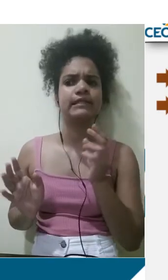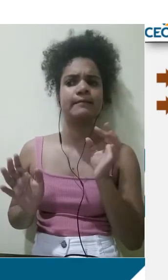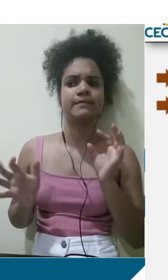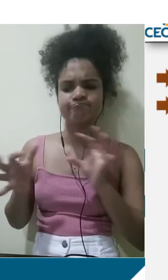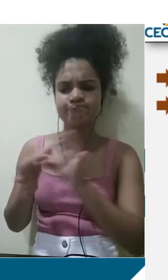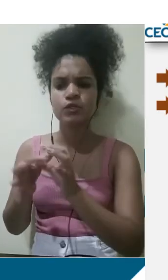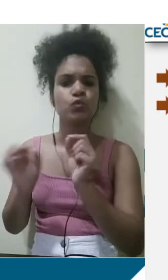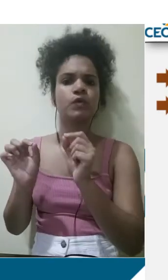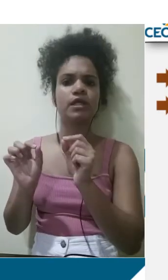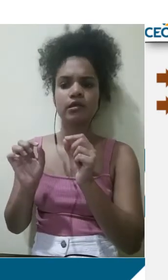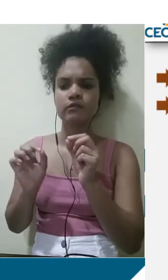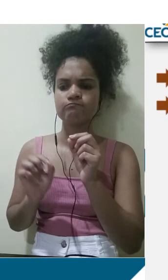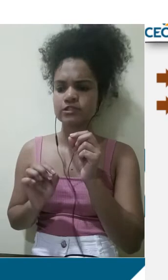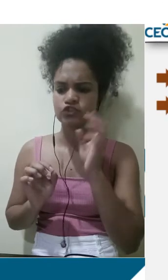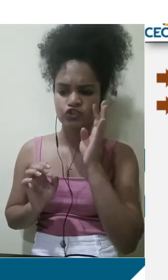direta.